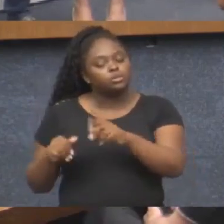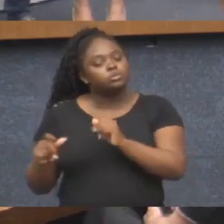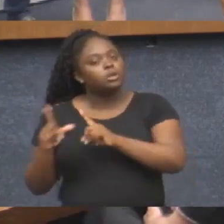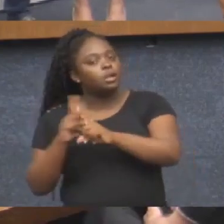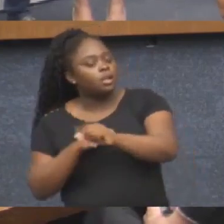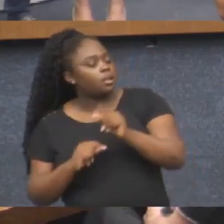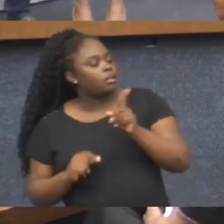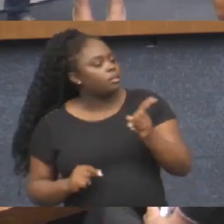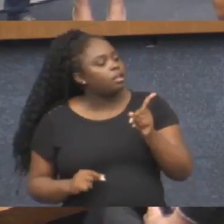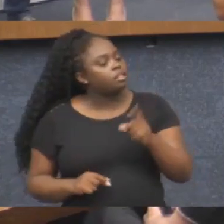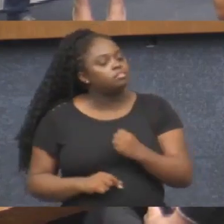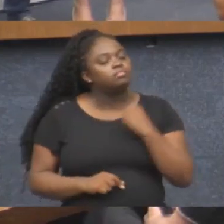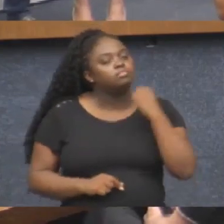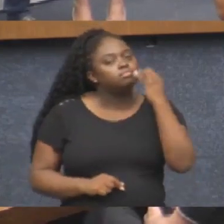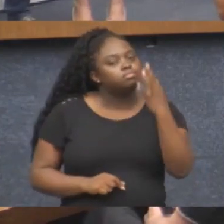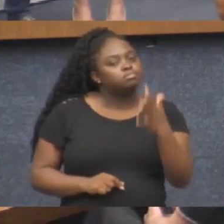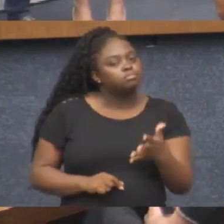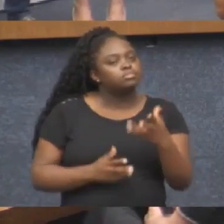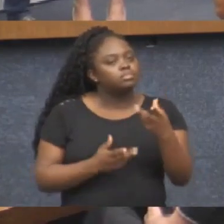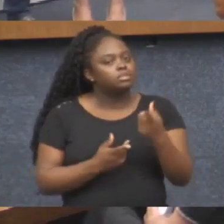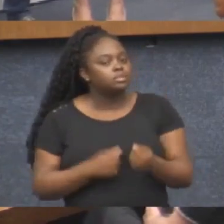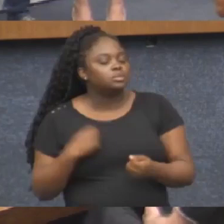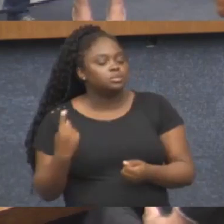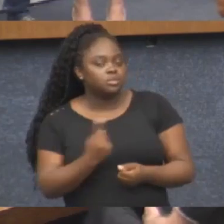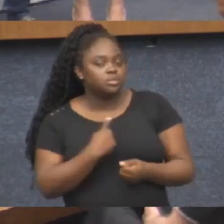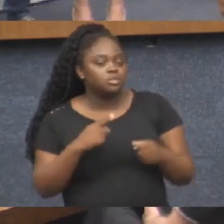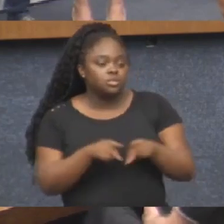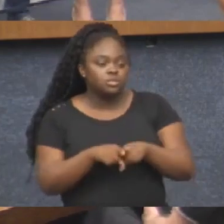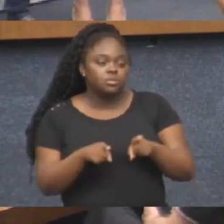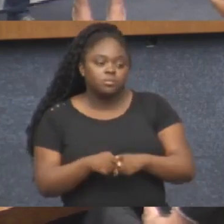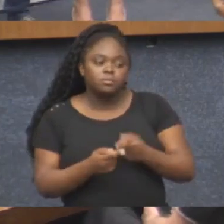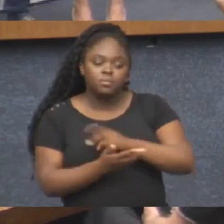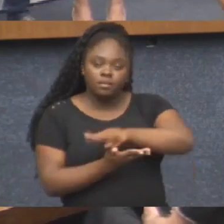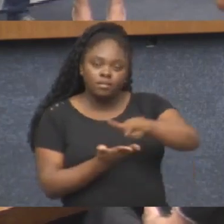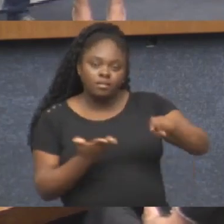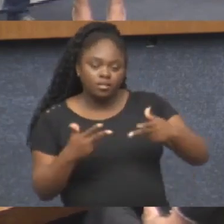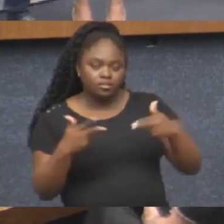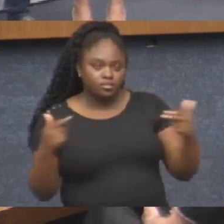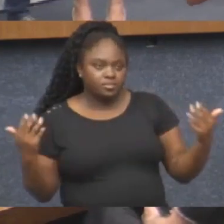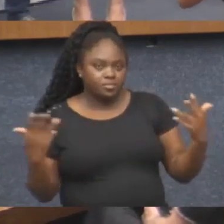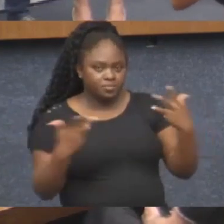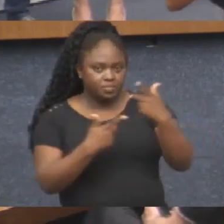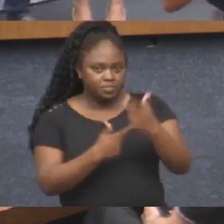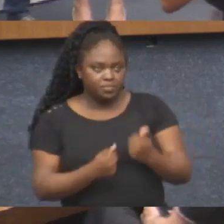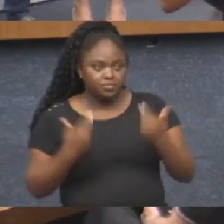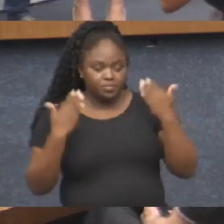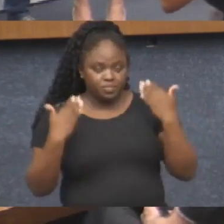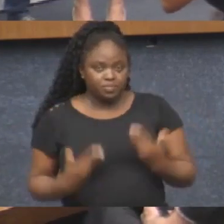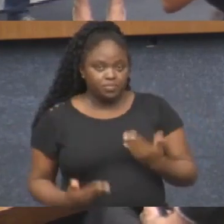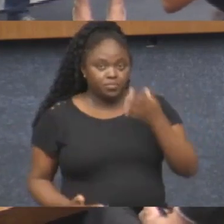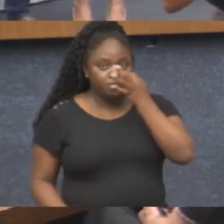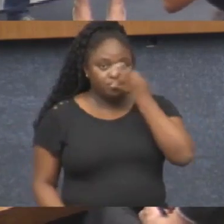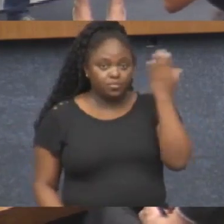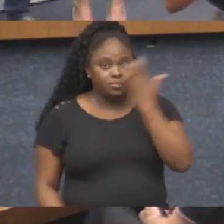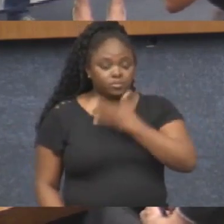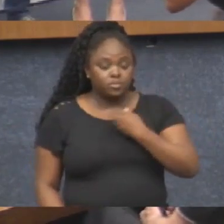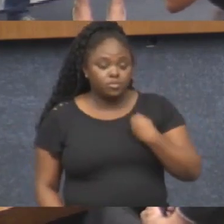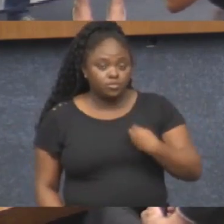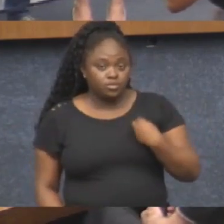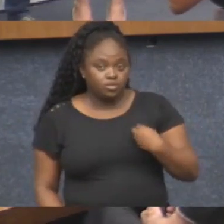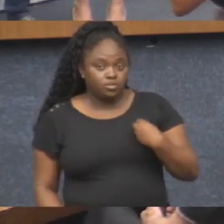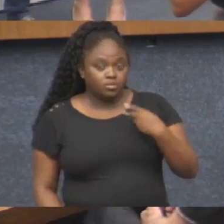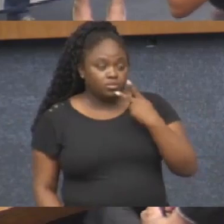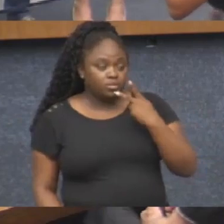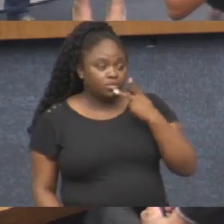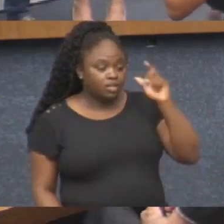embora e ela fica até tarde ali atendendo a gente. Fora outras coisas maravilhosas que ela faz. Eu sou um testemunho vivo